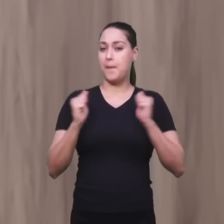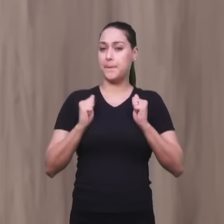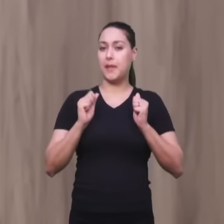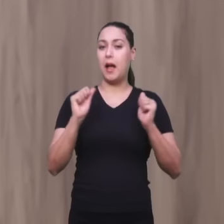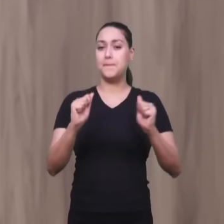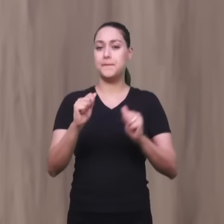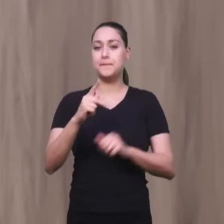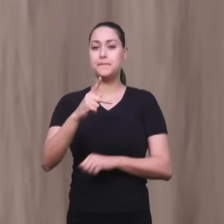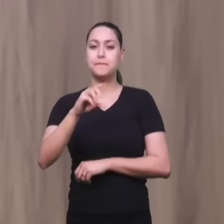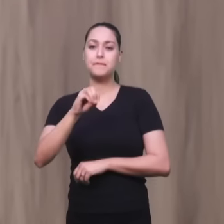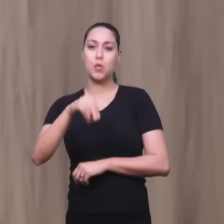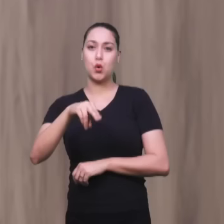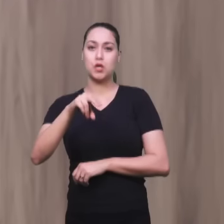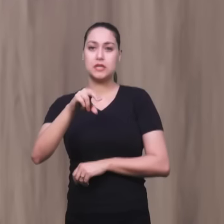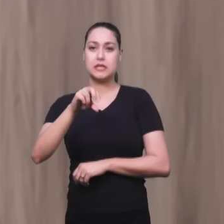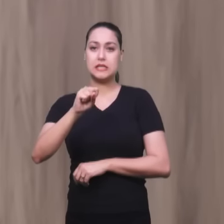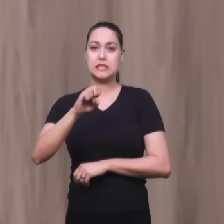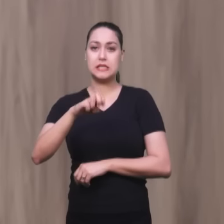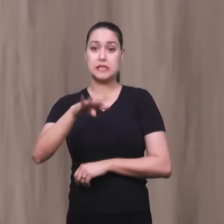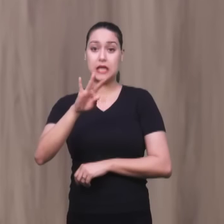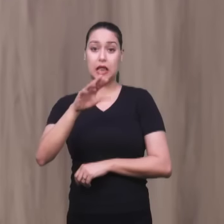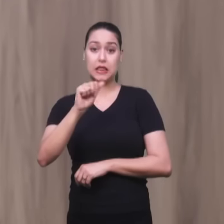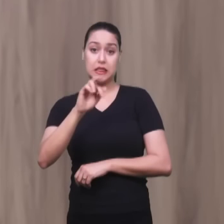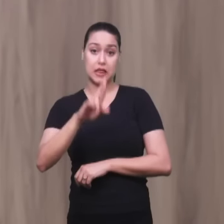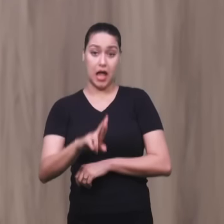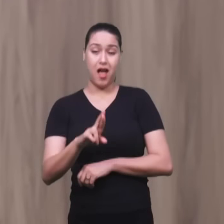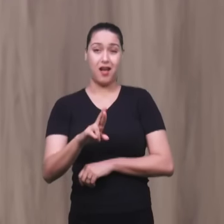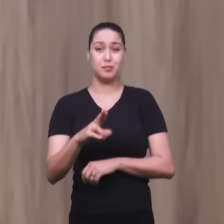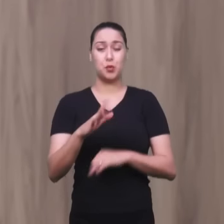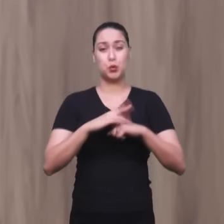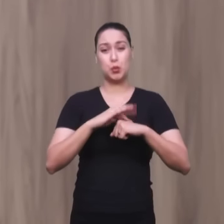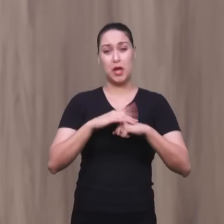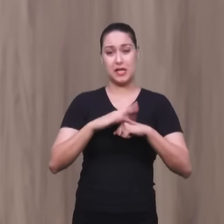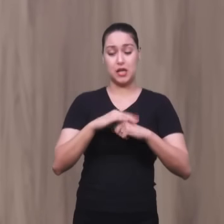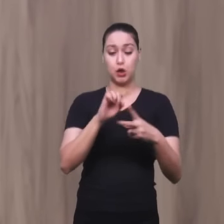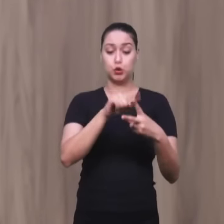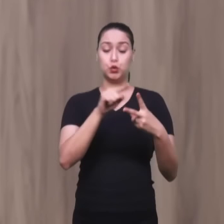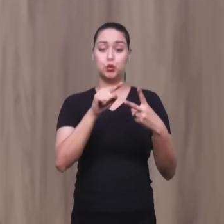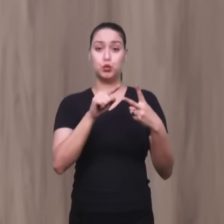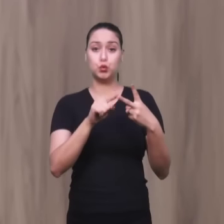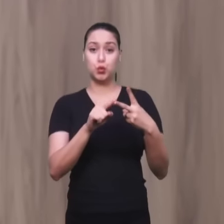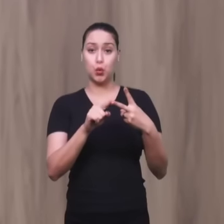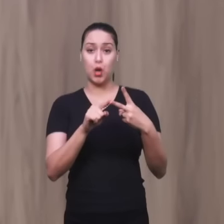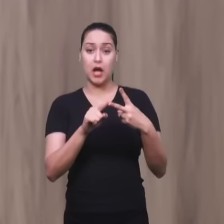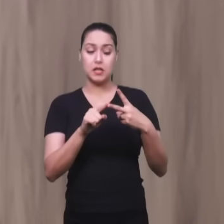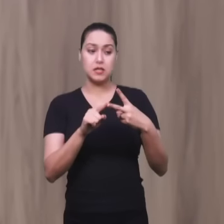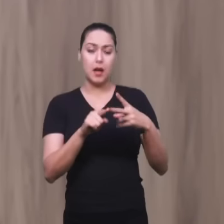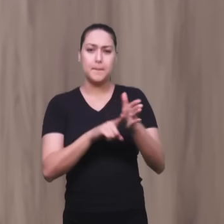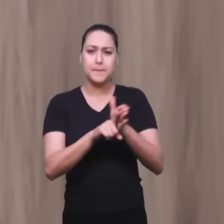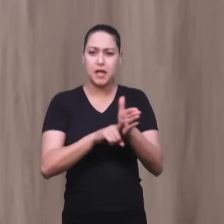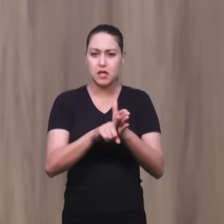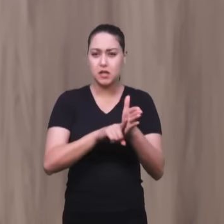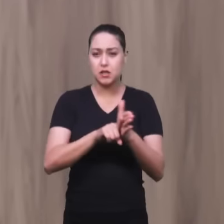Por Duas Perícias Médicas E Mesmo Assim A Apostadoria Foi Negada Ela Fez Uma Terceira